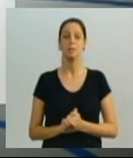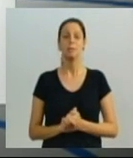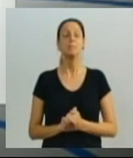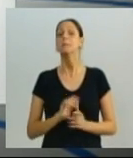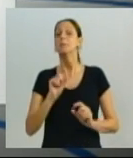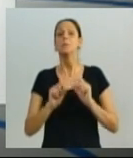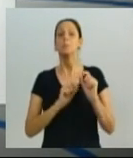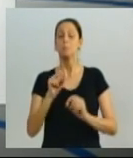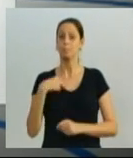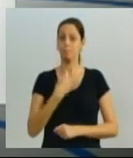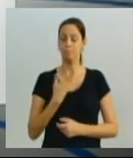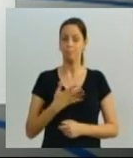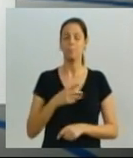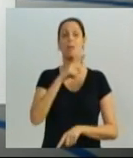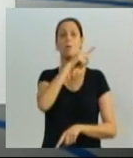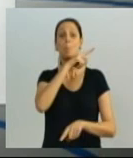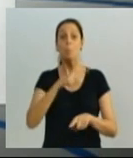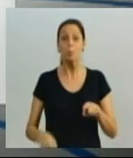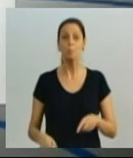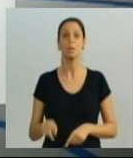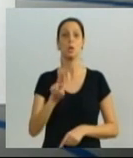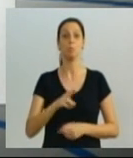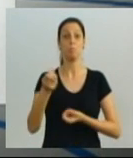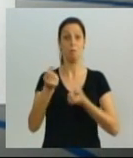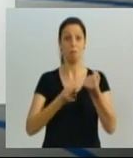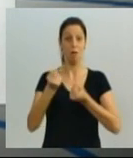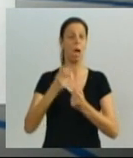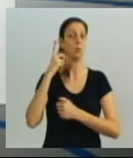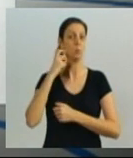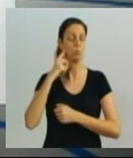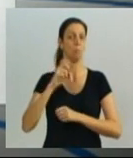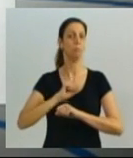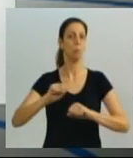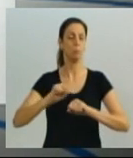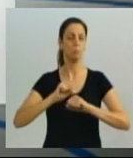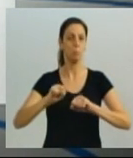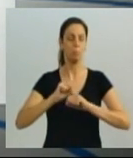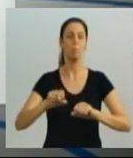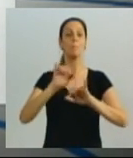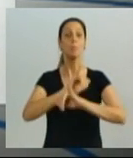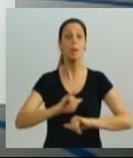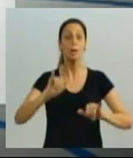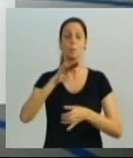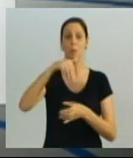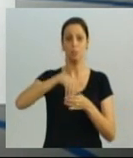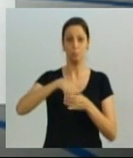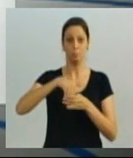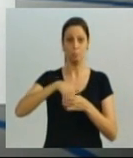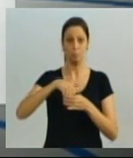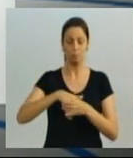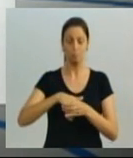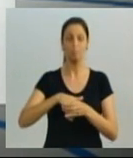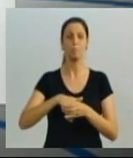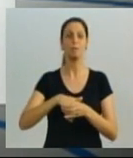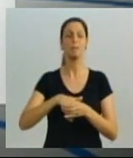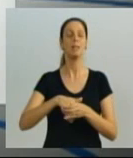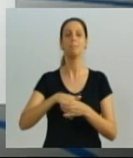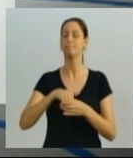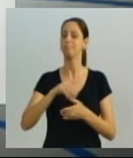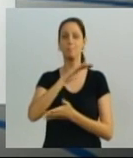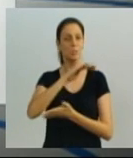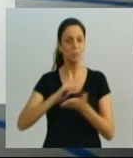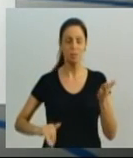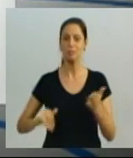no proibir o uso de carro de som durante a campanha, a gente deixe de ouvir esse